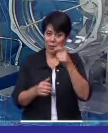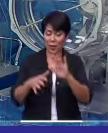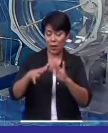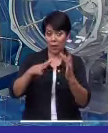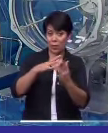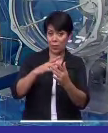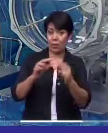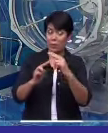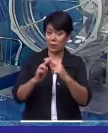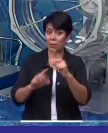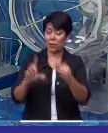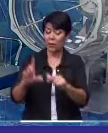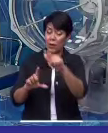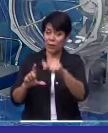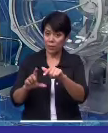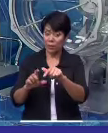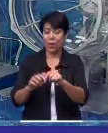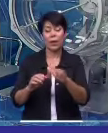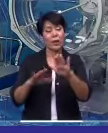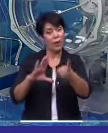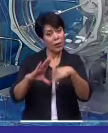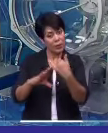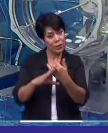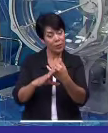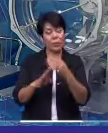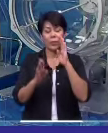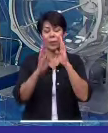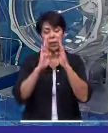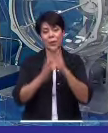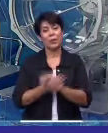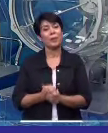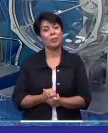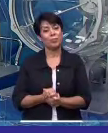redes sociais da Caixa e da Rede TV, pelo YouTube e